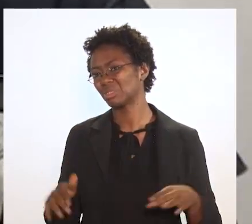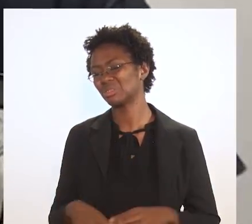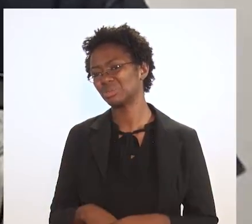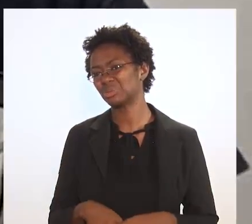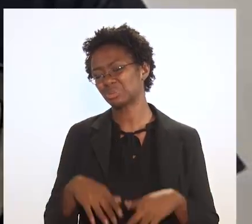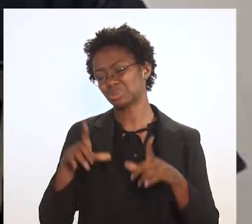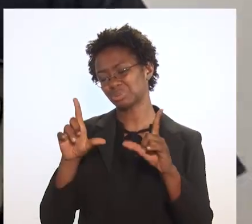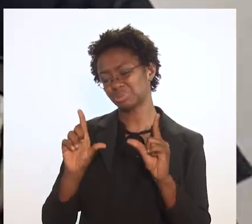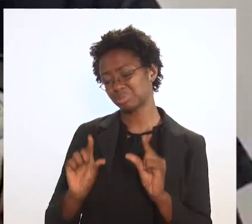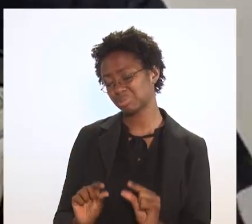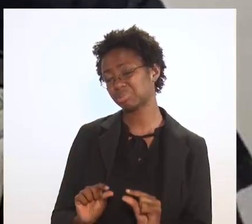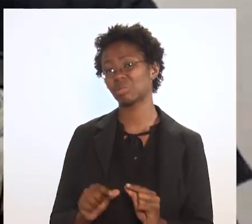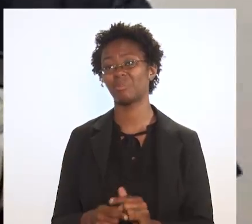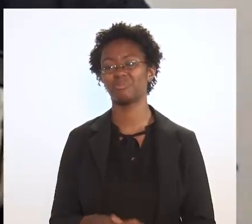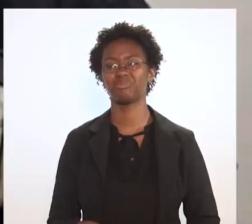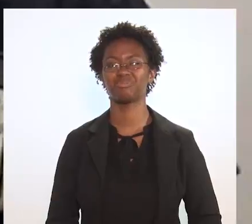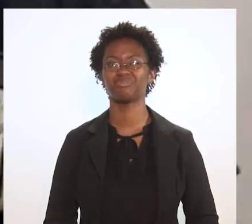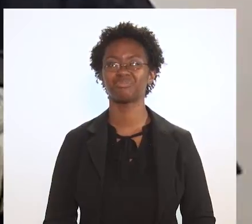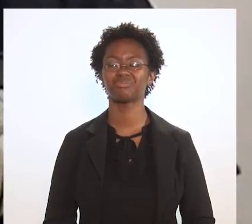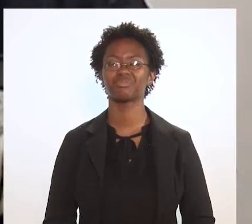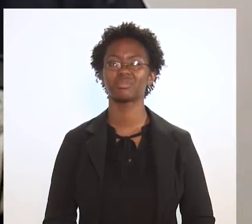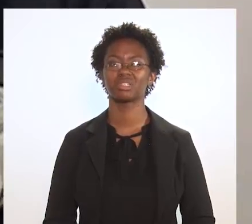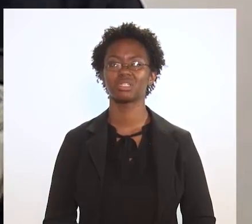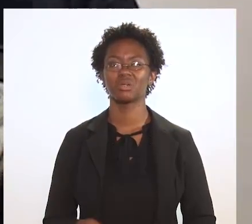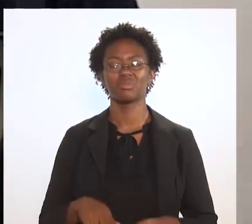Acho. Você vê que